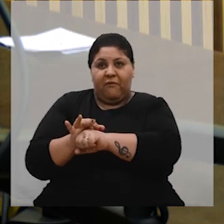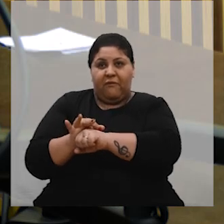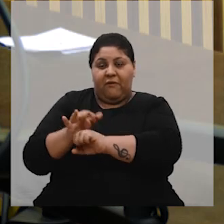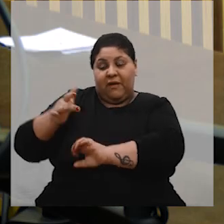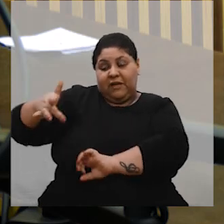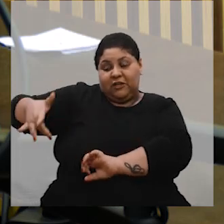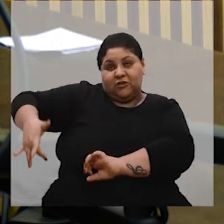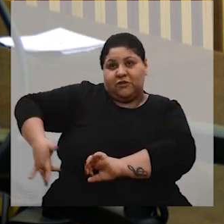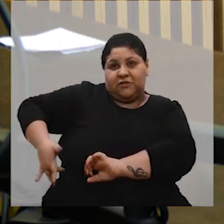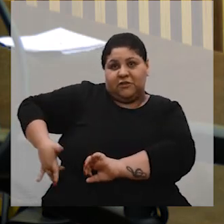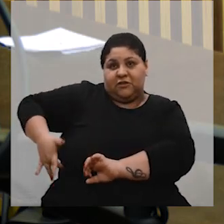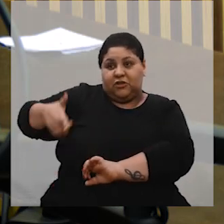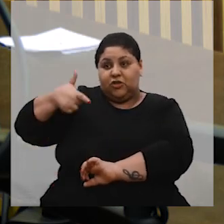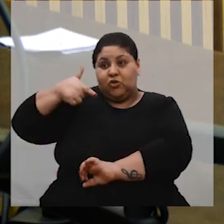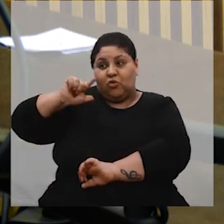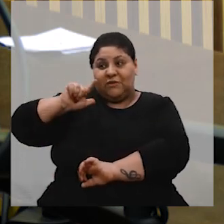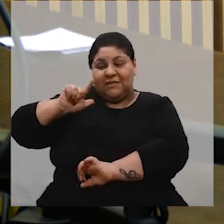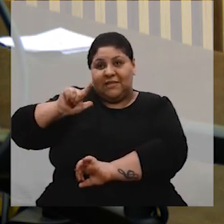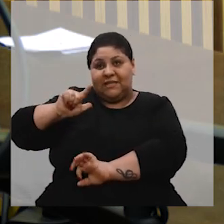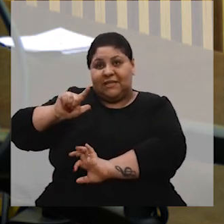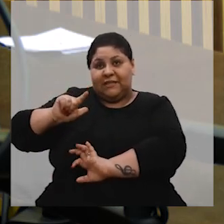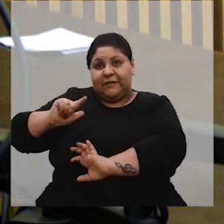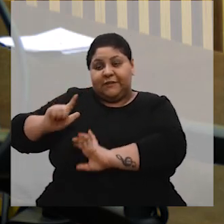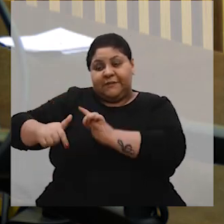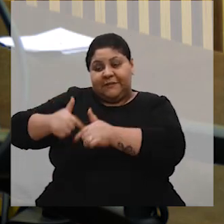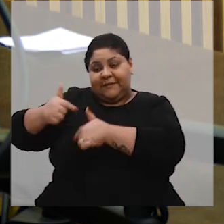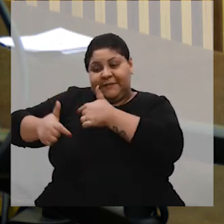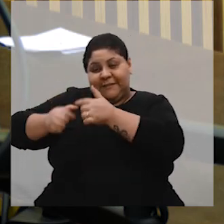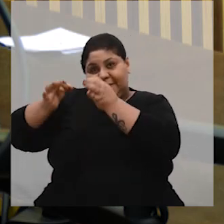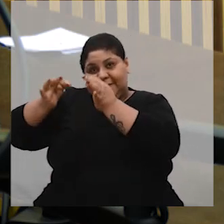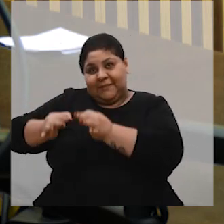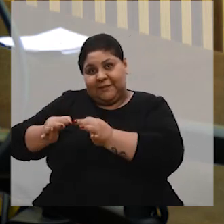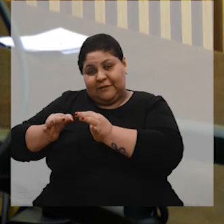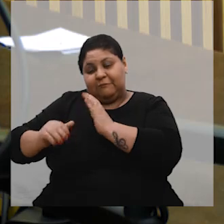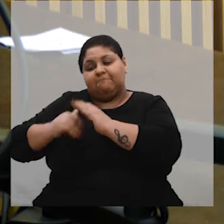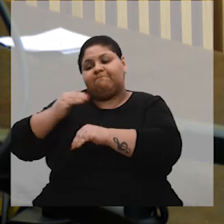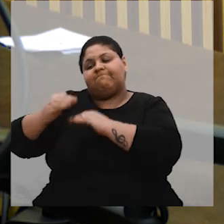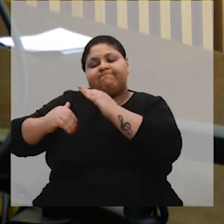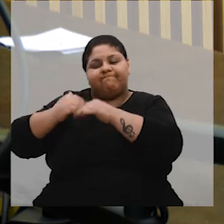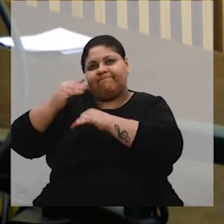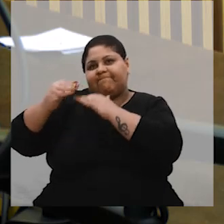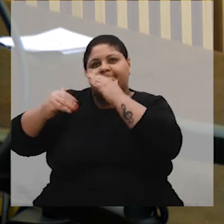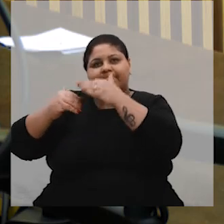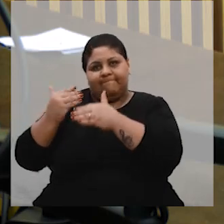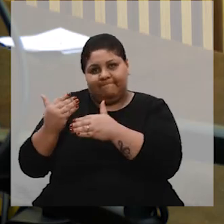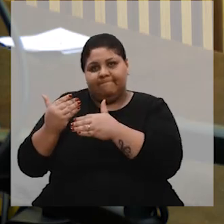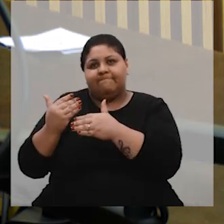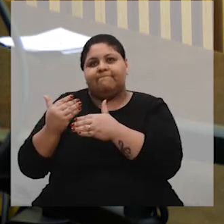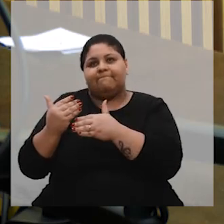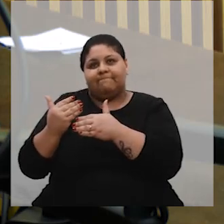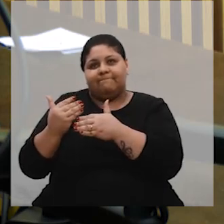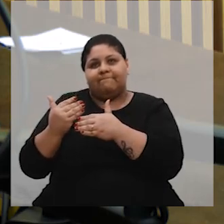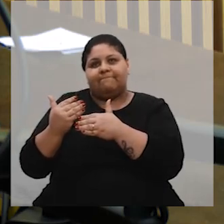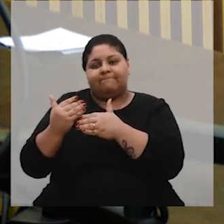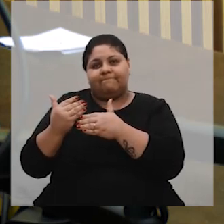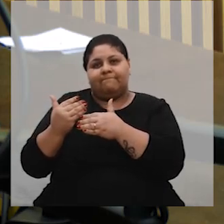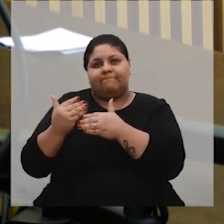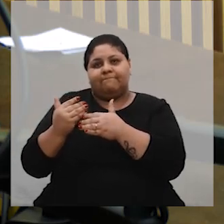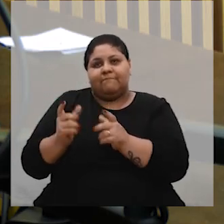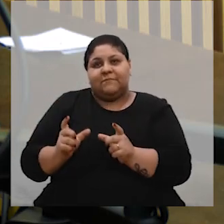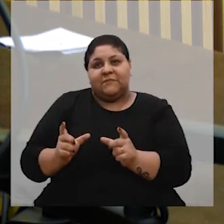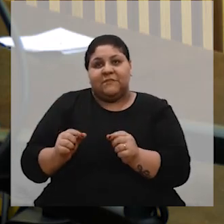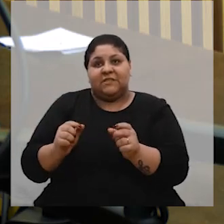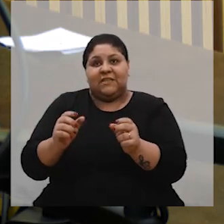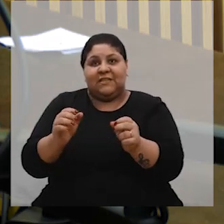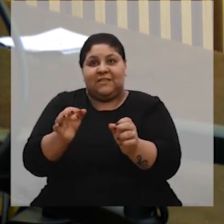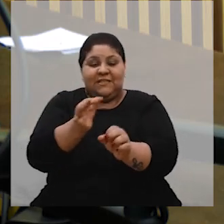são as células do fígado, não conseguem trabalhar de forma adequada, e o desenvolvimento posterior de carcinoma hepatocelular, que é o